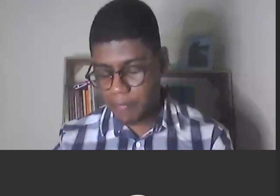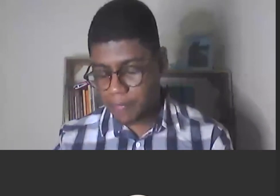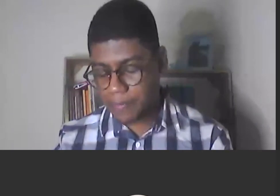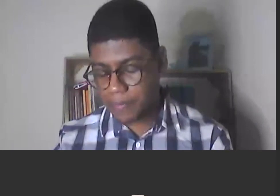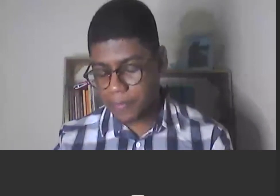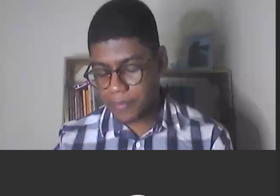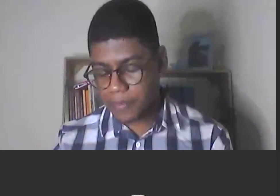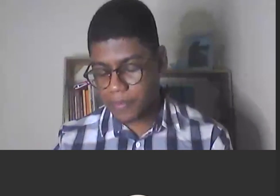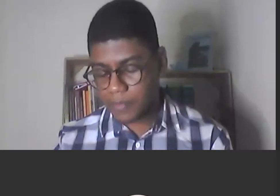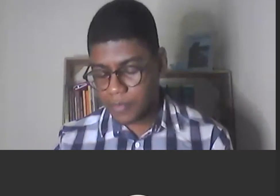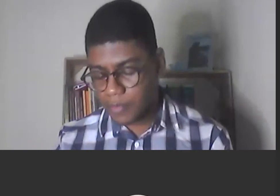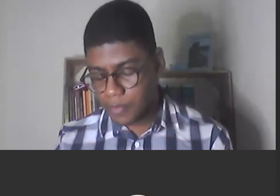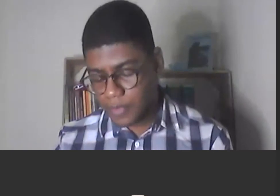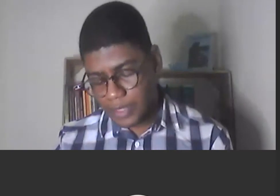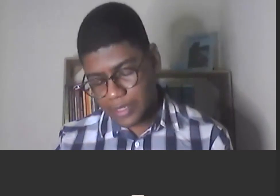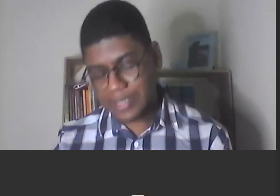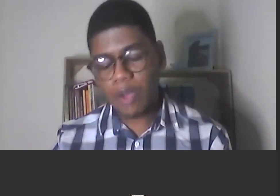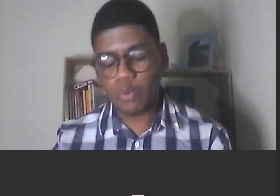e